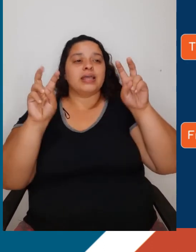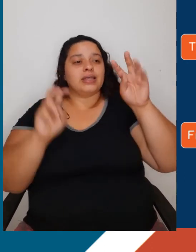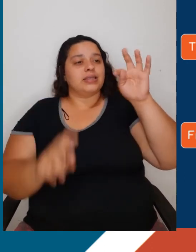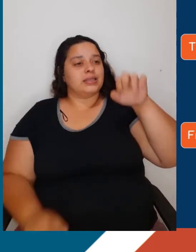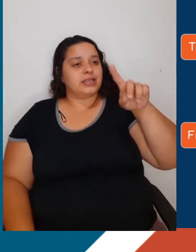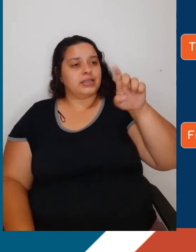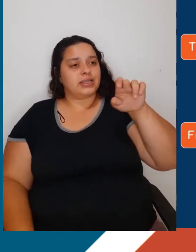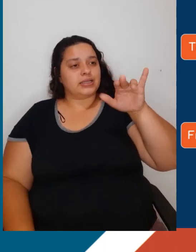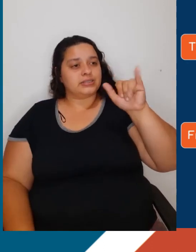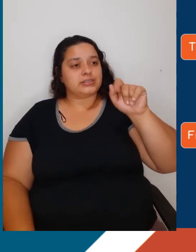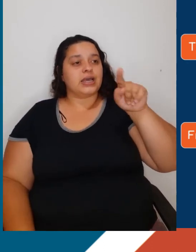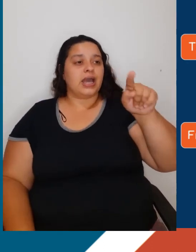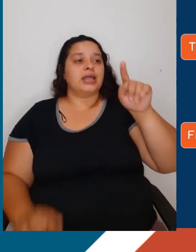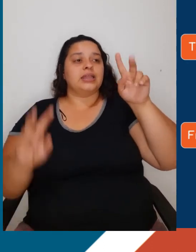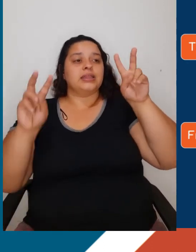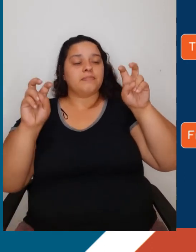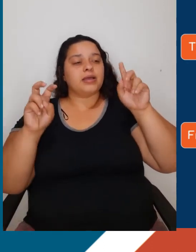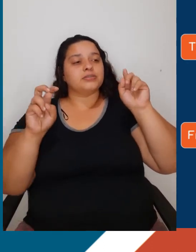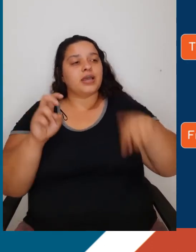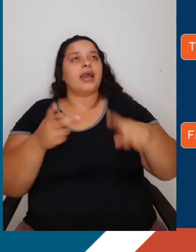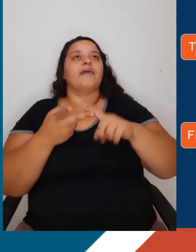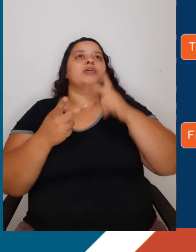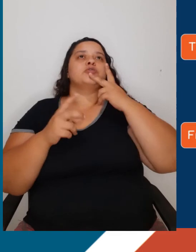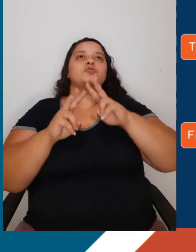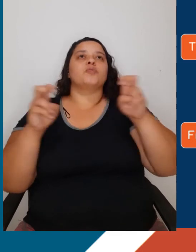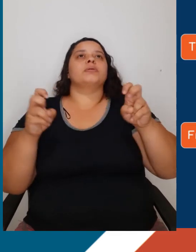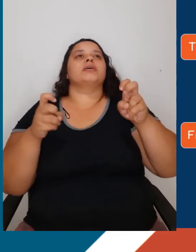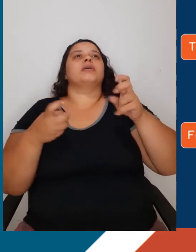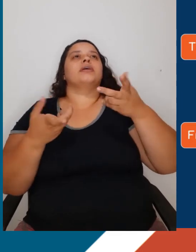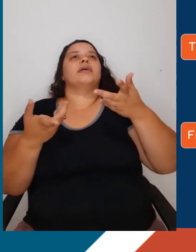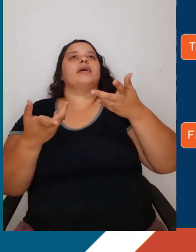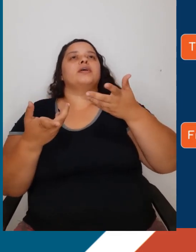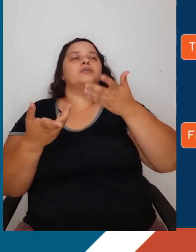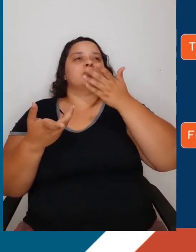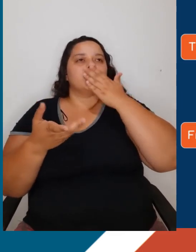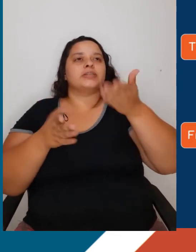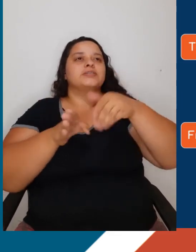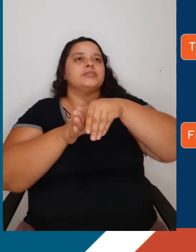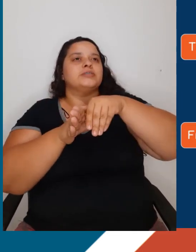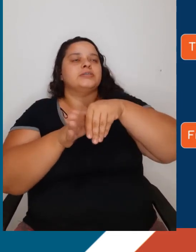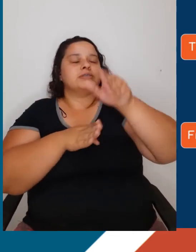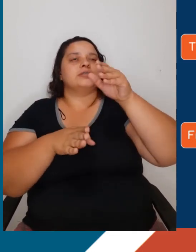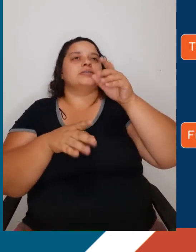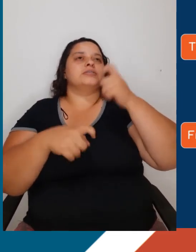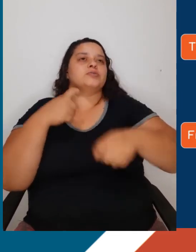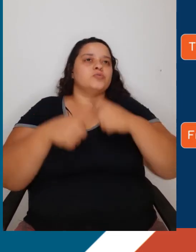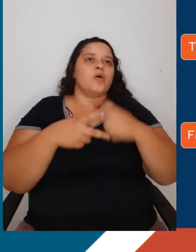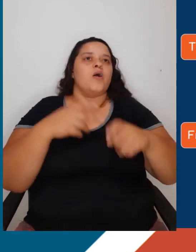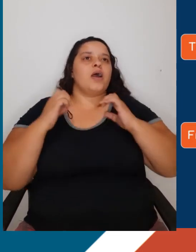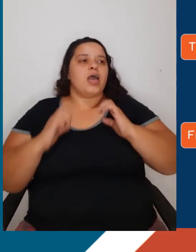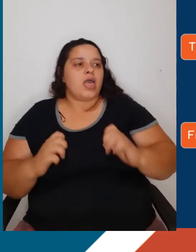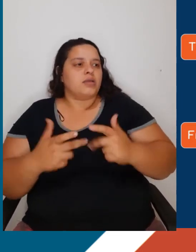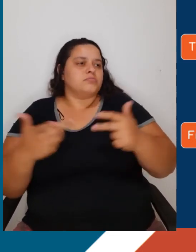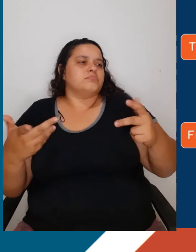bandeiras que fazem parte da nossa realidade, tais como diversidade sexual, étnica e cultural. Além disso, sabemos que estamos em